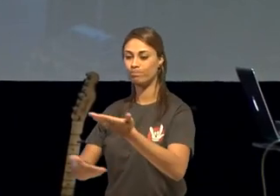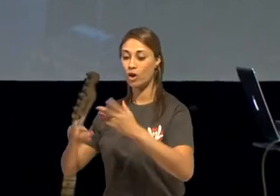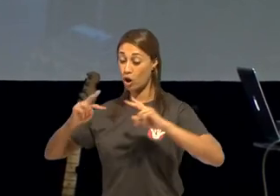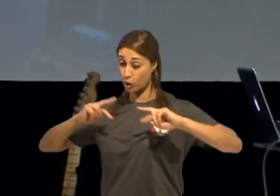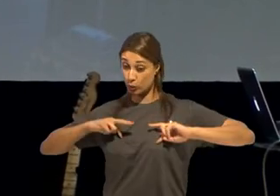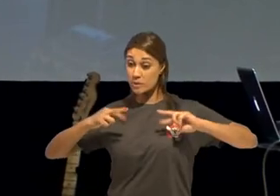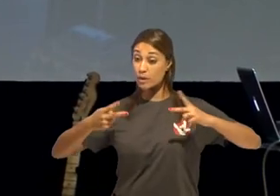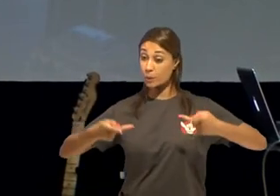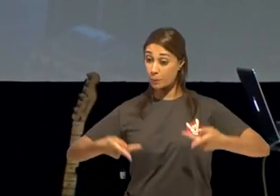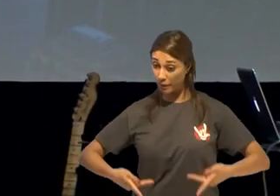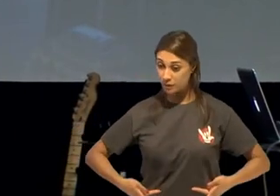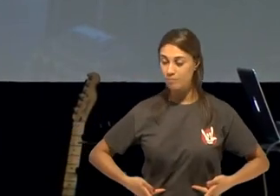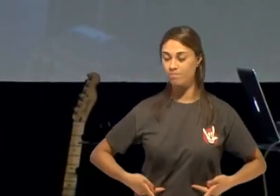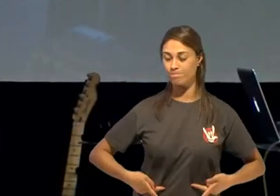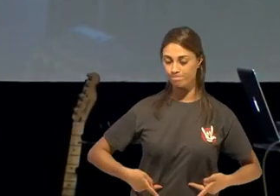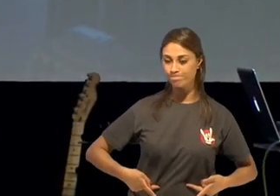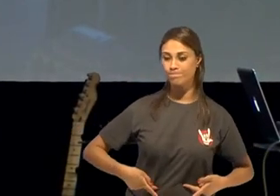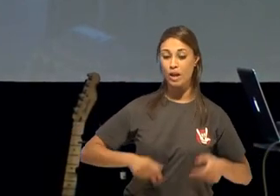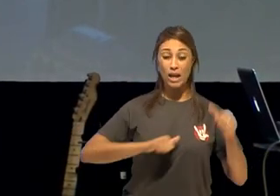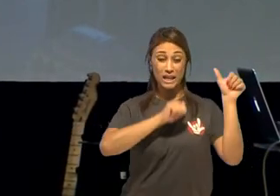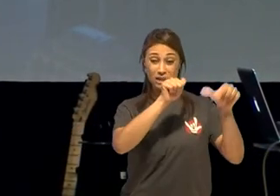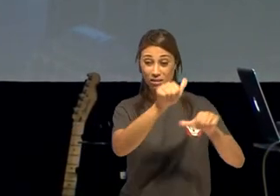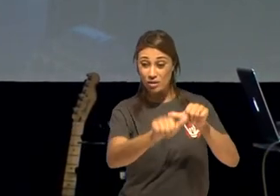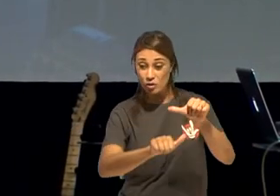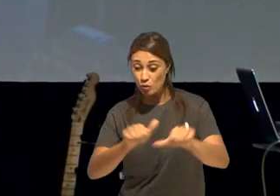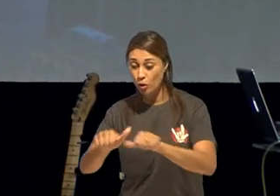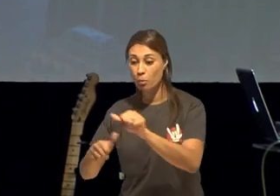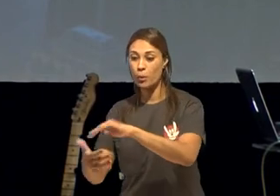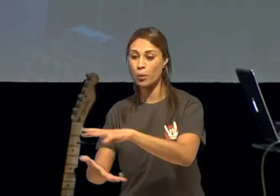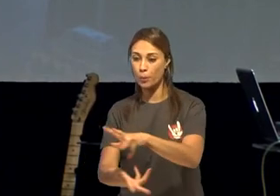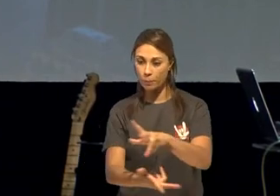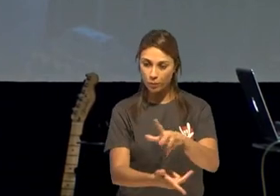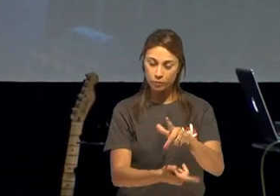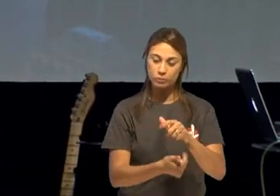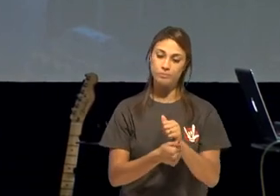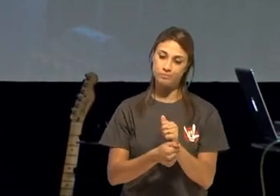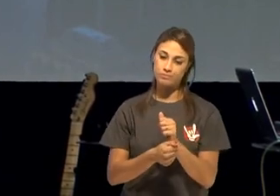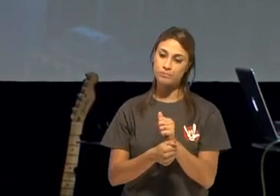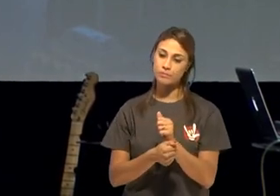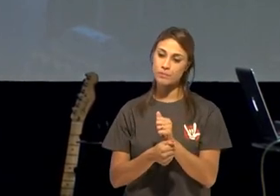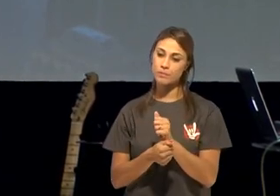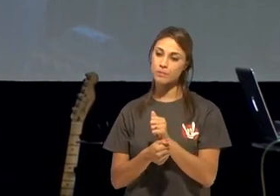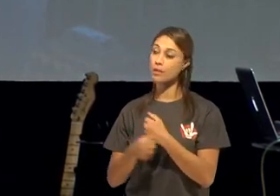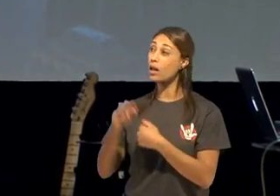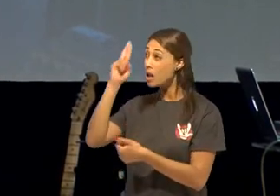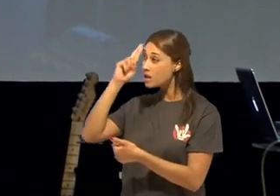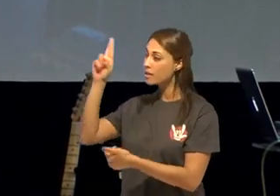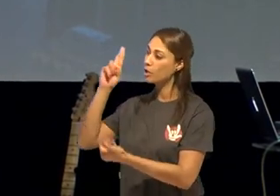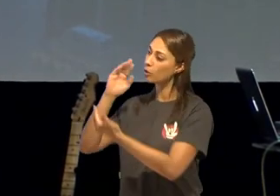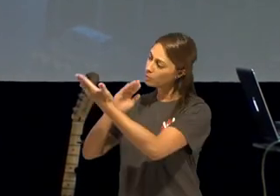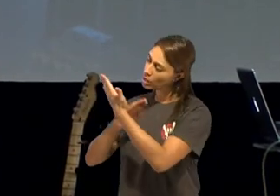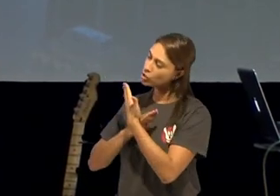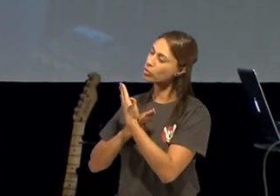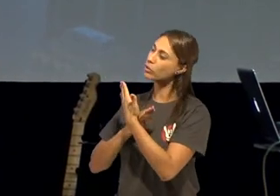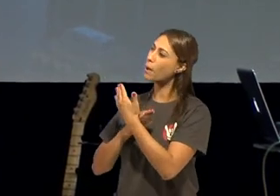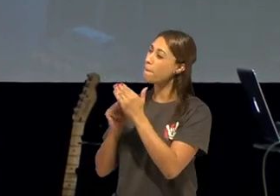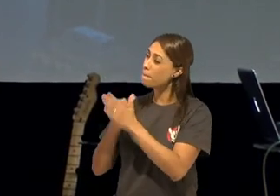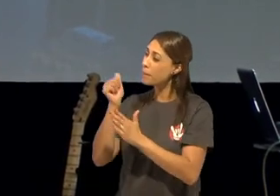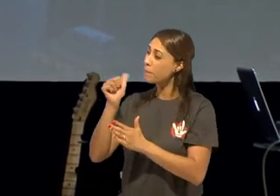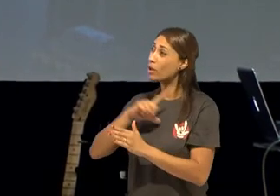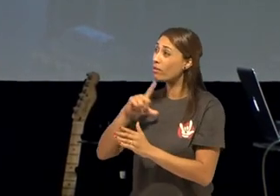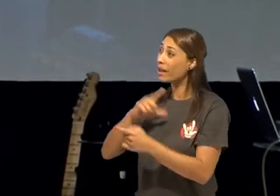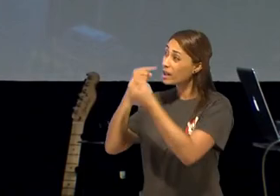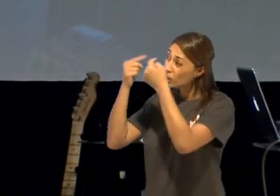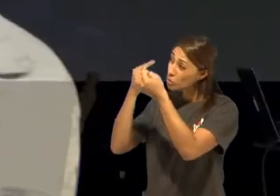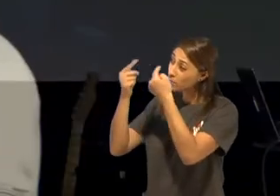relacionamentos profundos transformaram o mundo inteiro. Pai, ajuda-nos a primeiro termos um relacionamento profundo